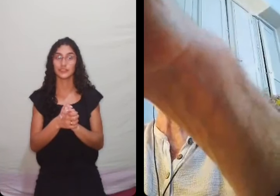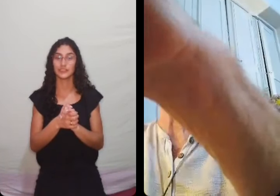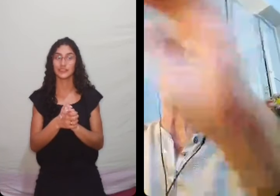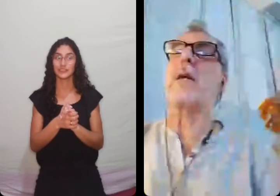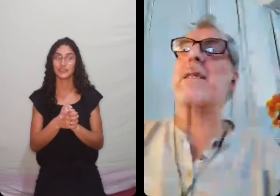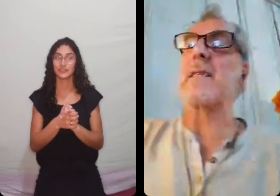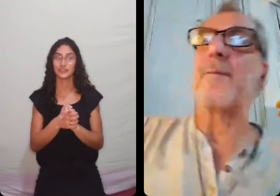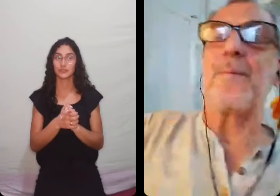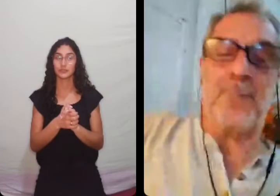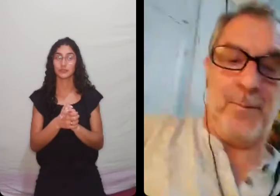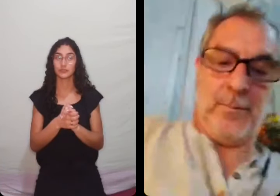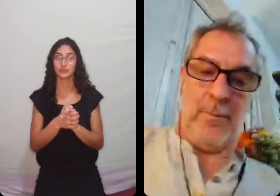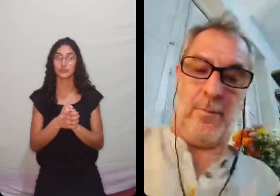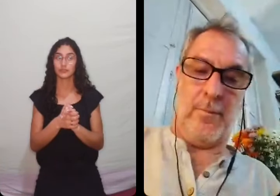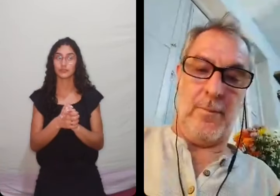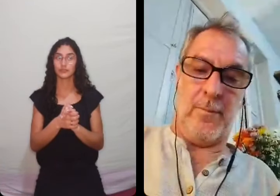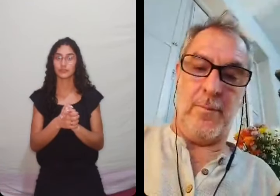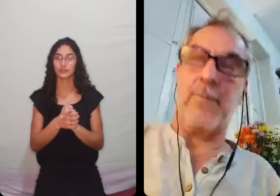Agora sim.